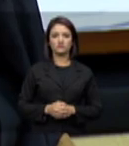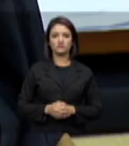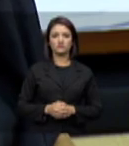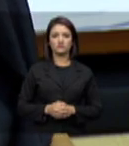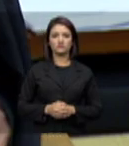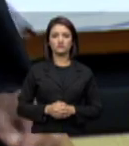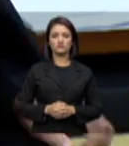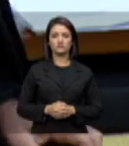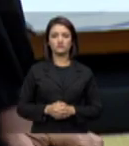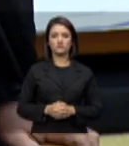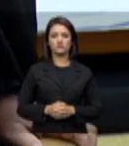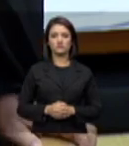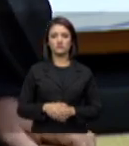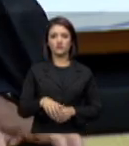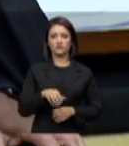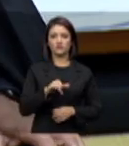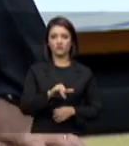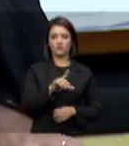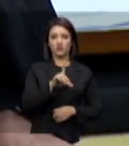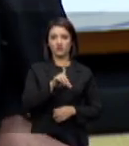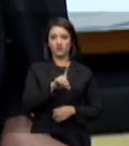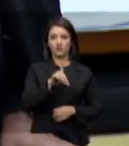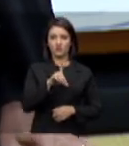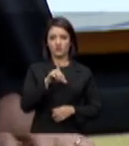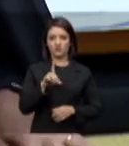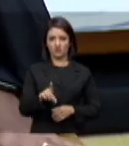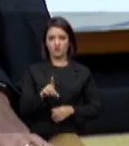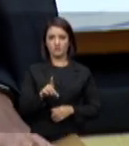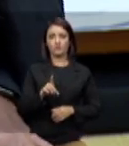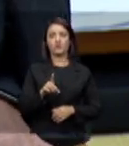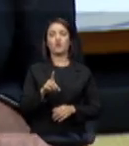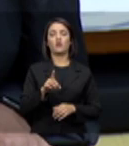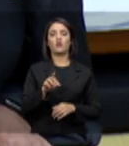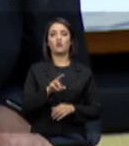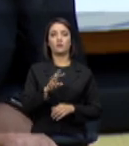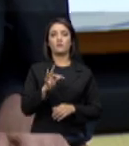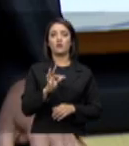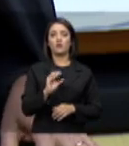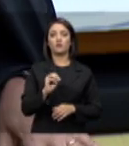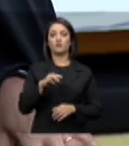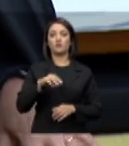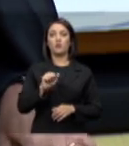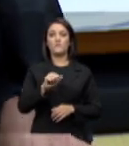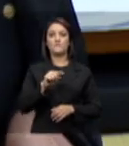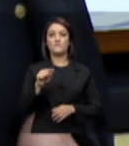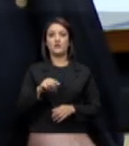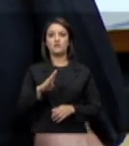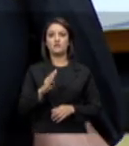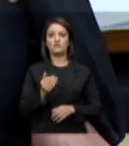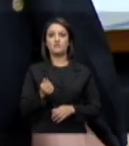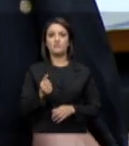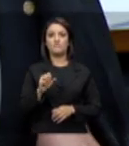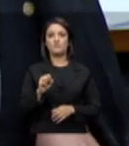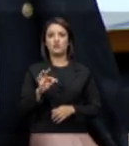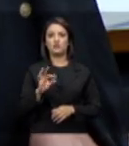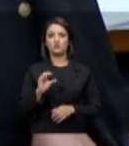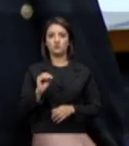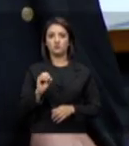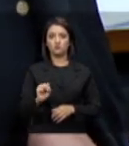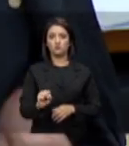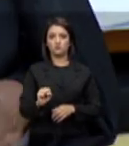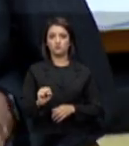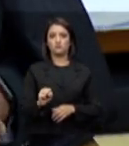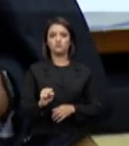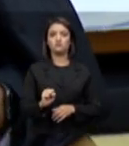do direito de defesa thomaz bastos a plate